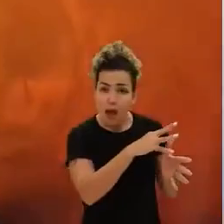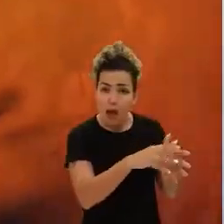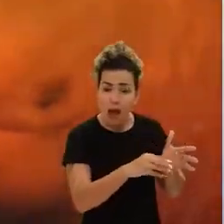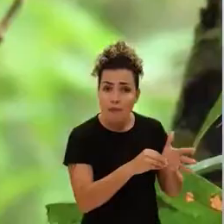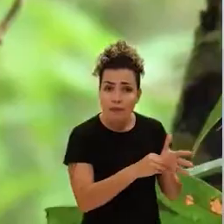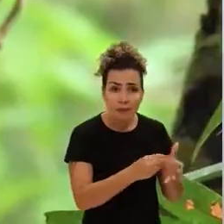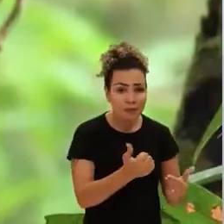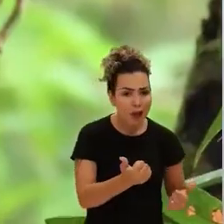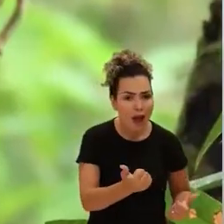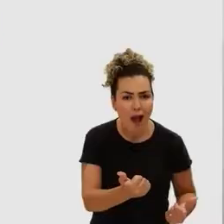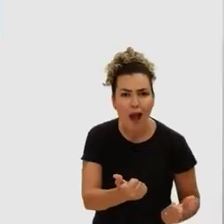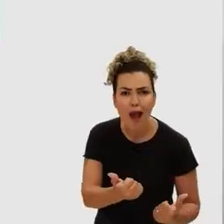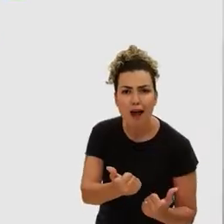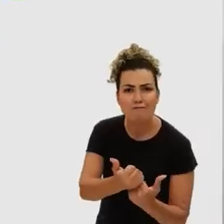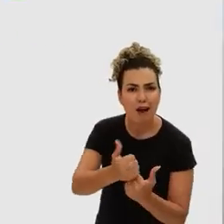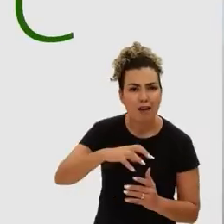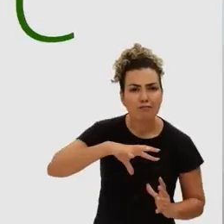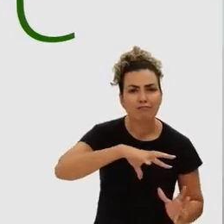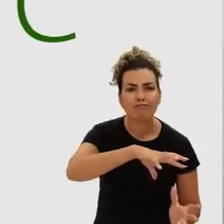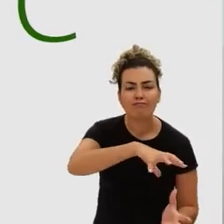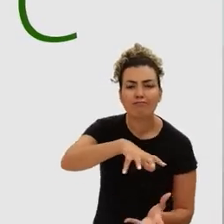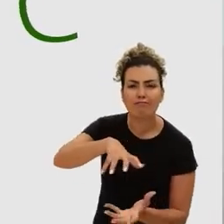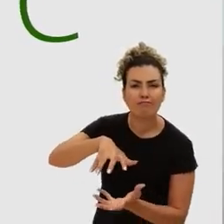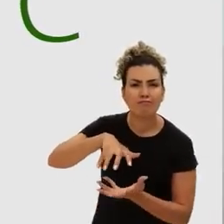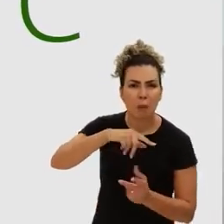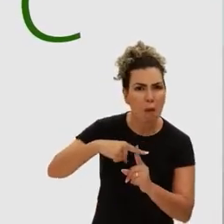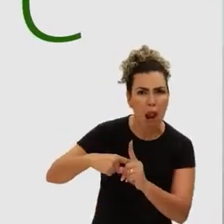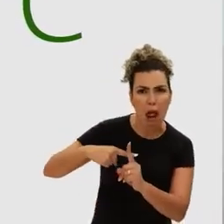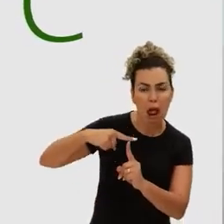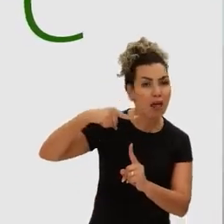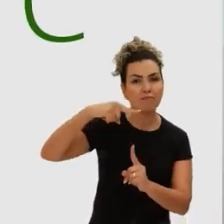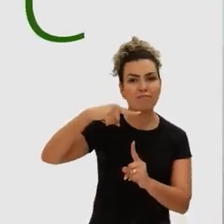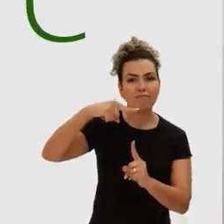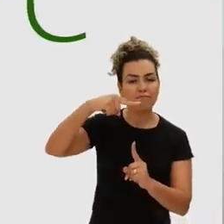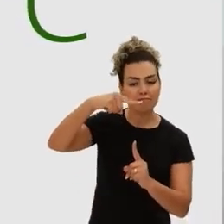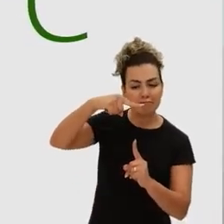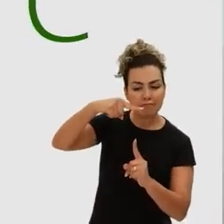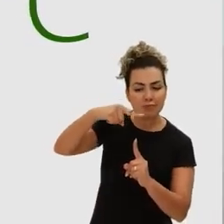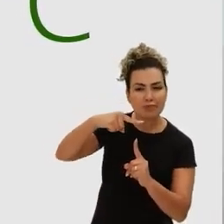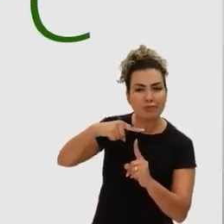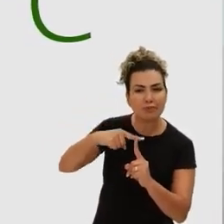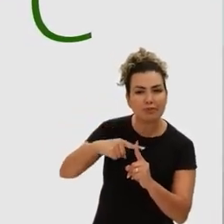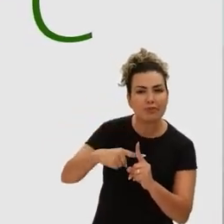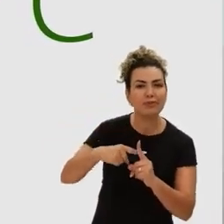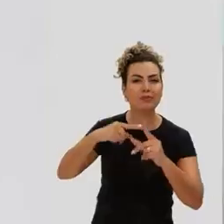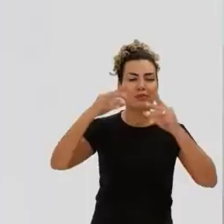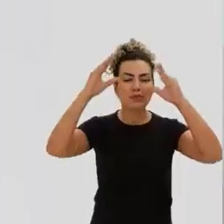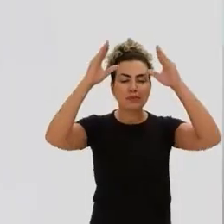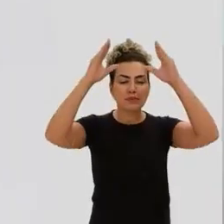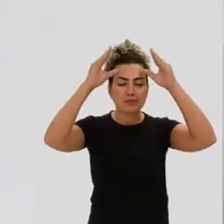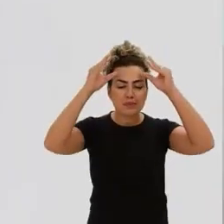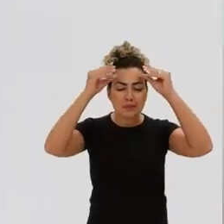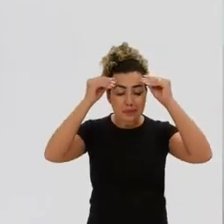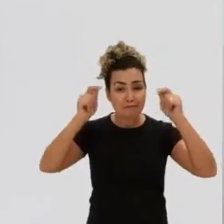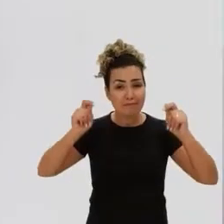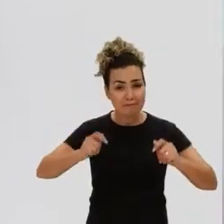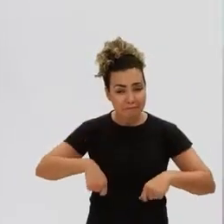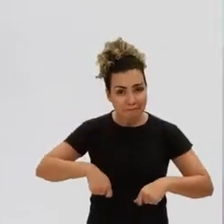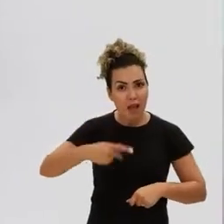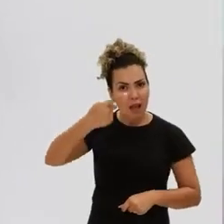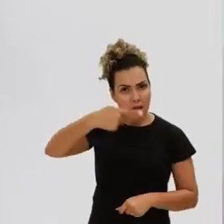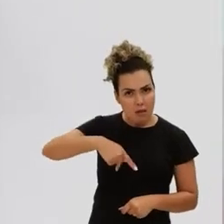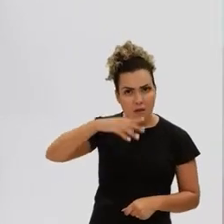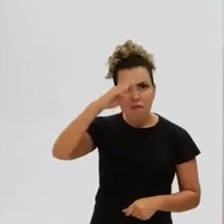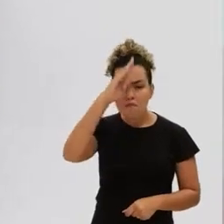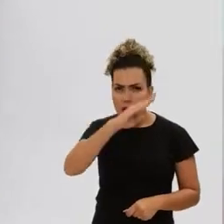só por existir garante que a Terra permaneça 1 grau Celsius mais fria. O Brasil possui uma